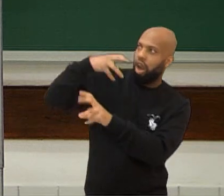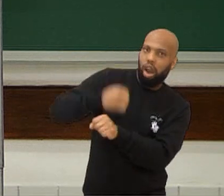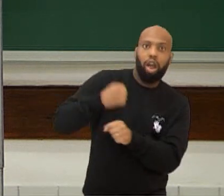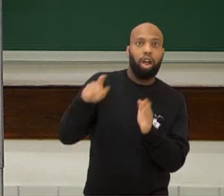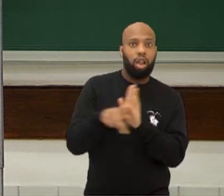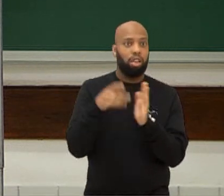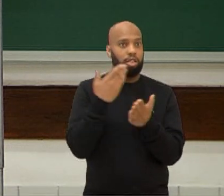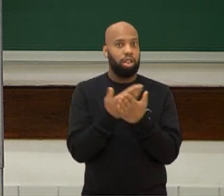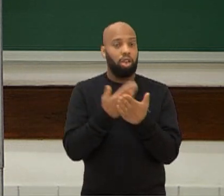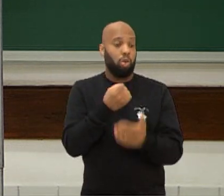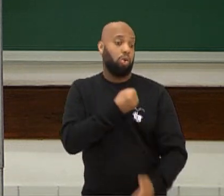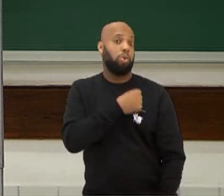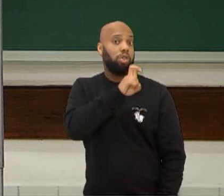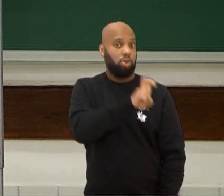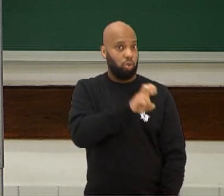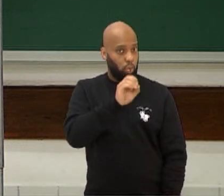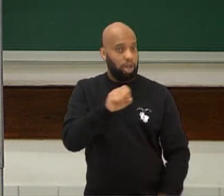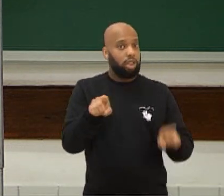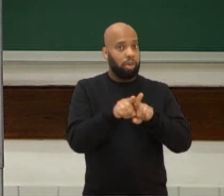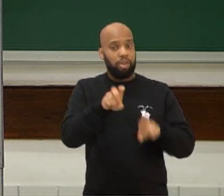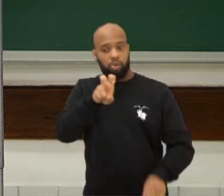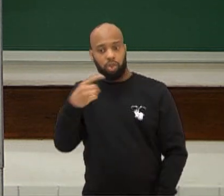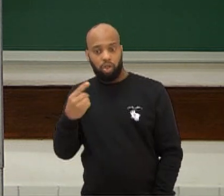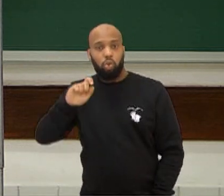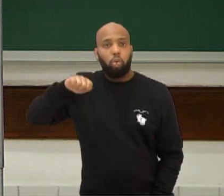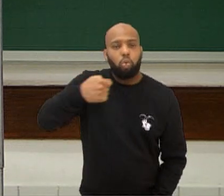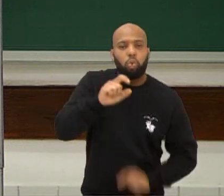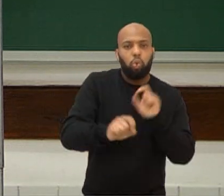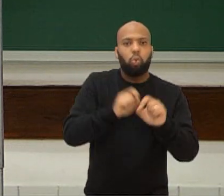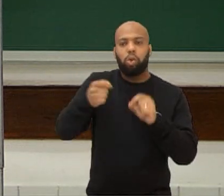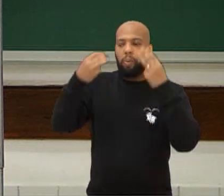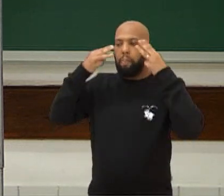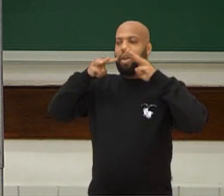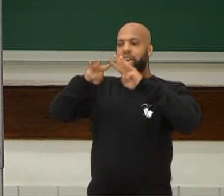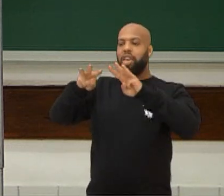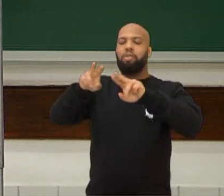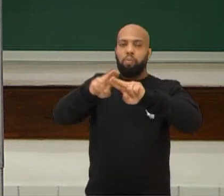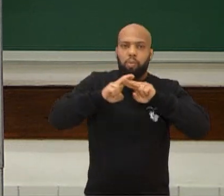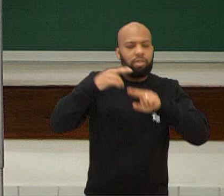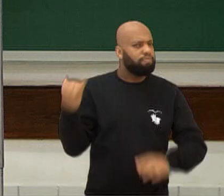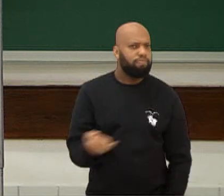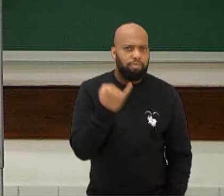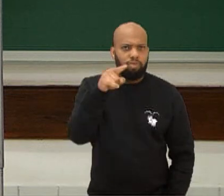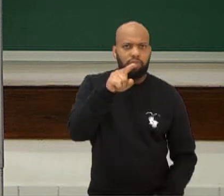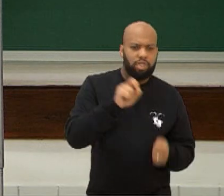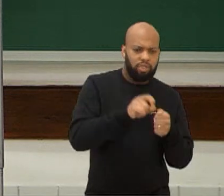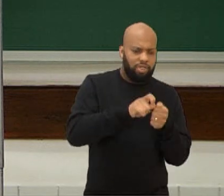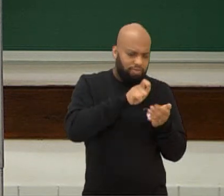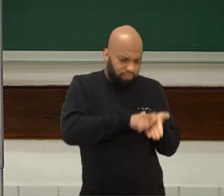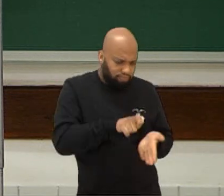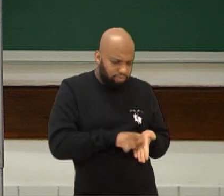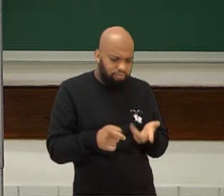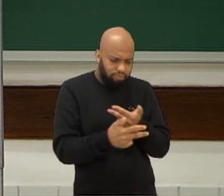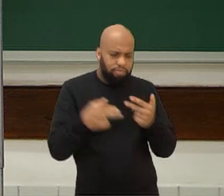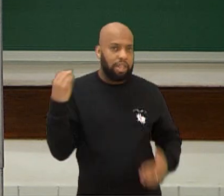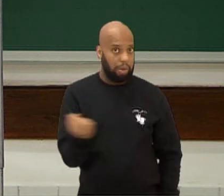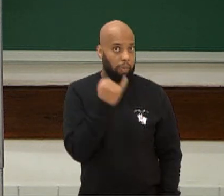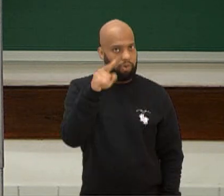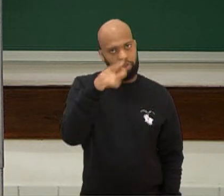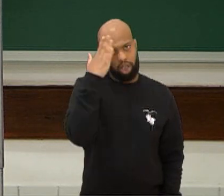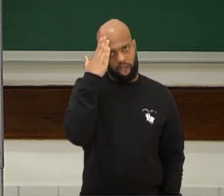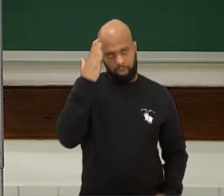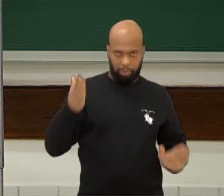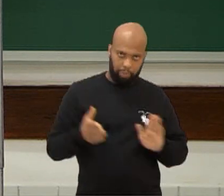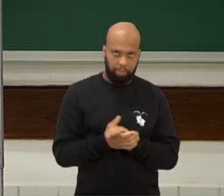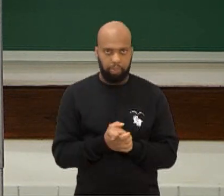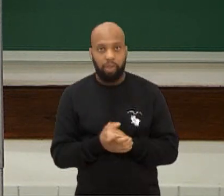aula 50 e 51 sobre Maquiavel. Por isso é importante que você faça suas anotações. E aí